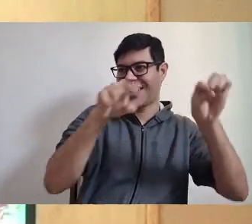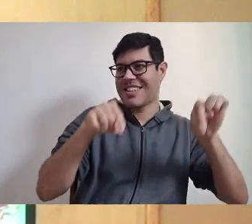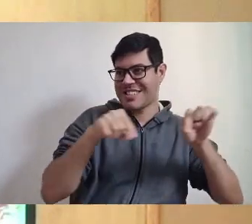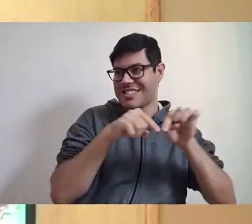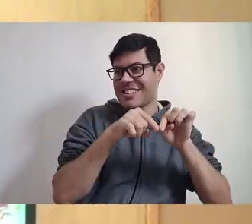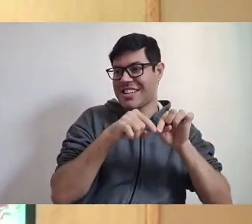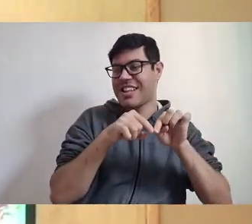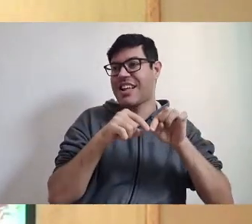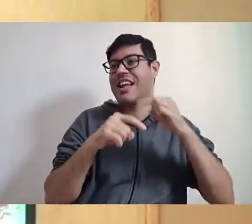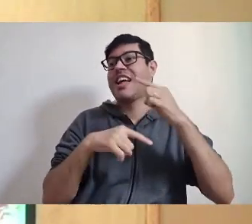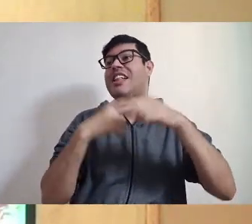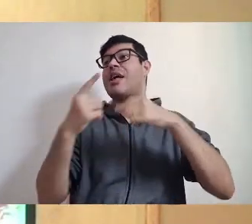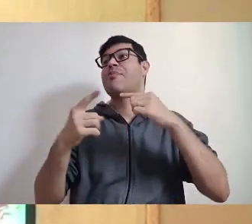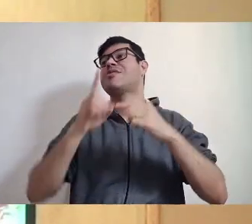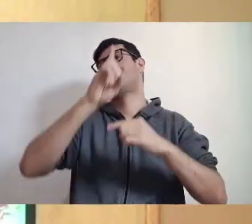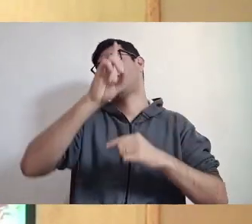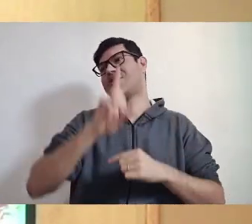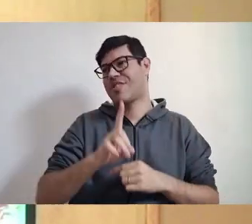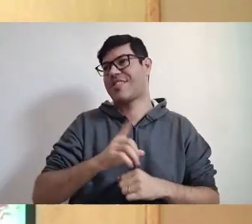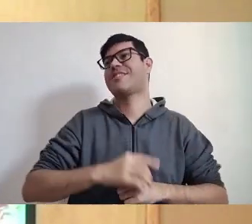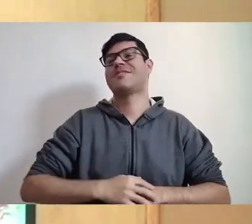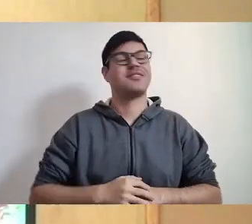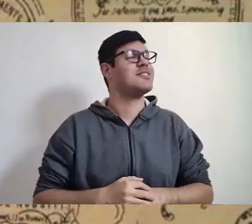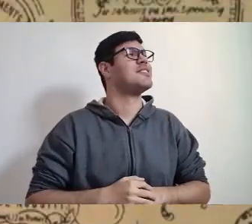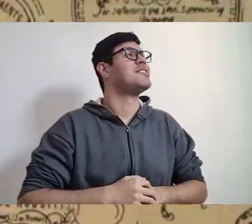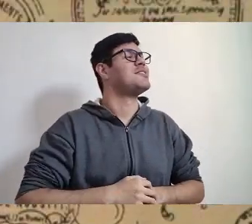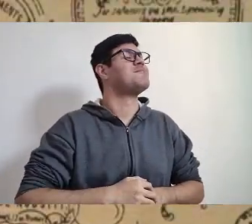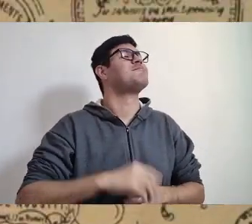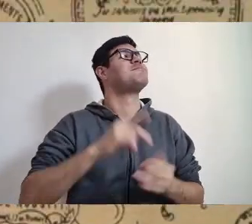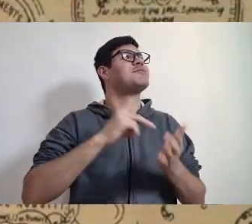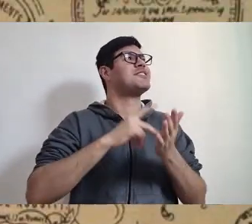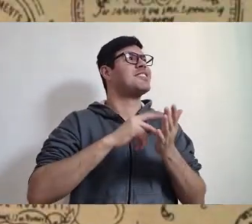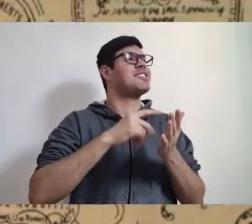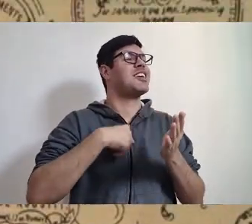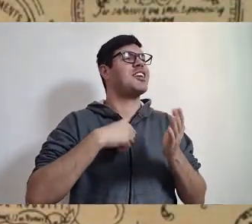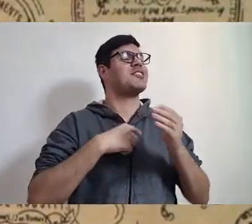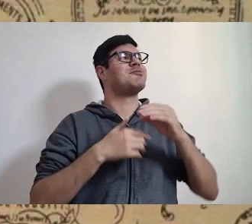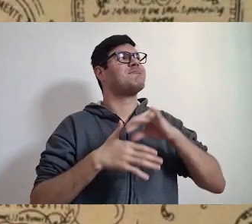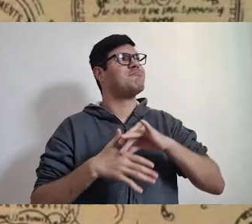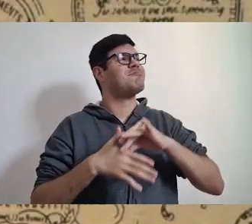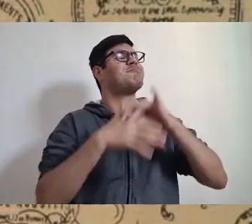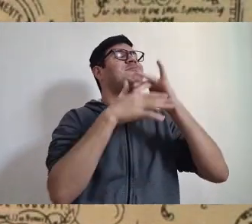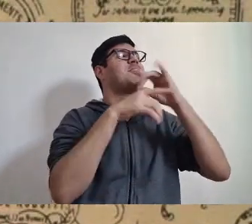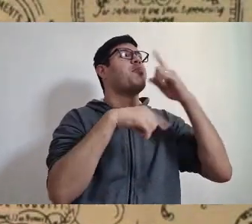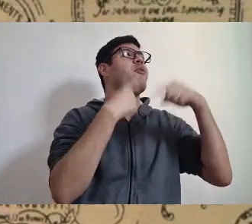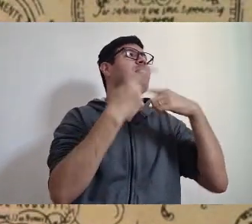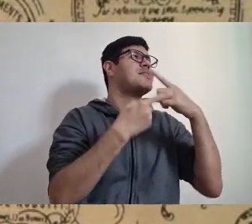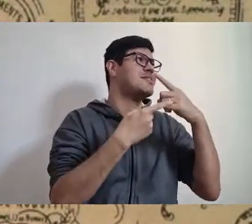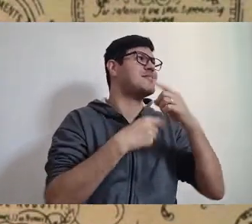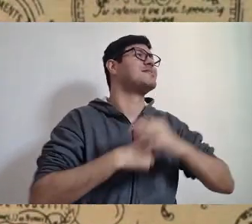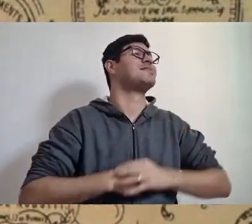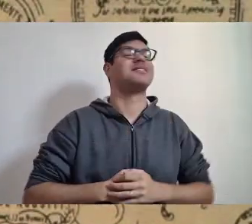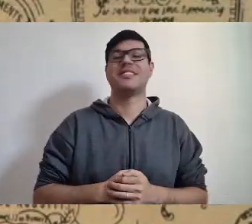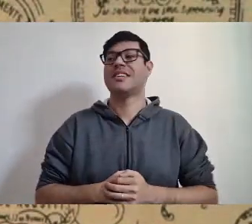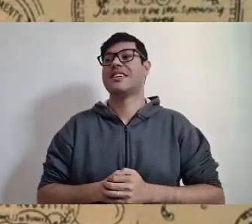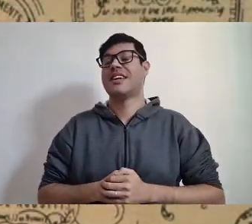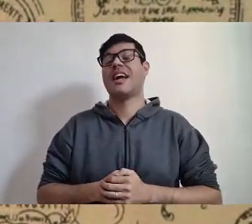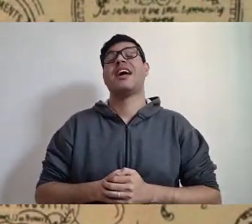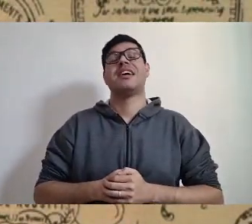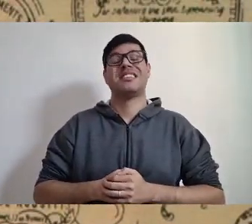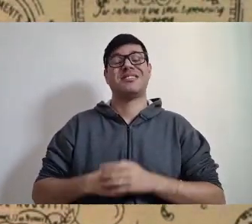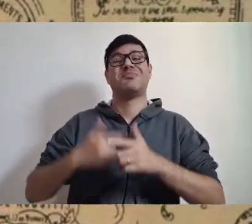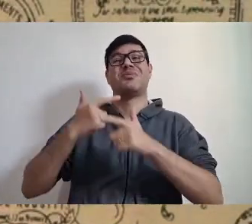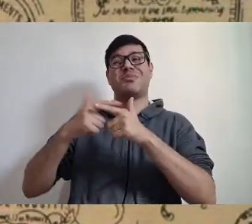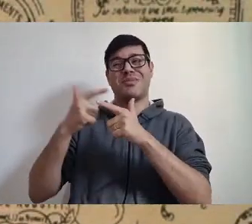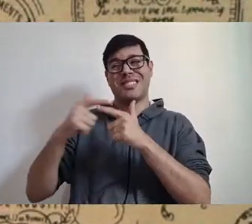assumiu a presidência, eu fui para a diretoria. Sim, bacana. Eu também depois assumi, logo depois. Assumi essa diretoria também. A mesma que a bucha do caramba, mas... Pelo